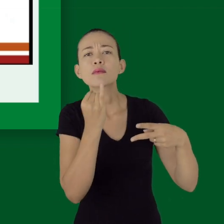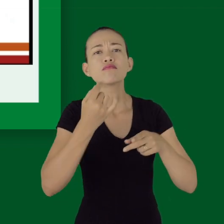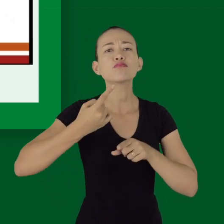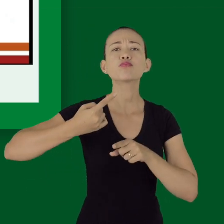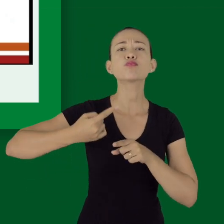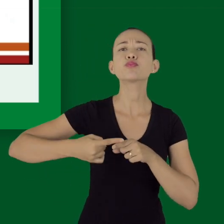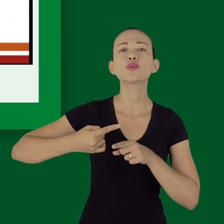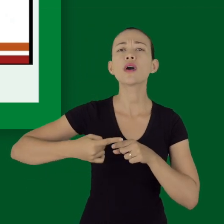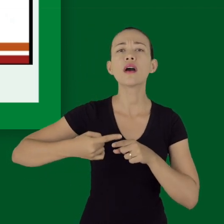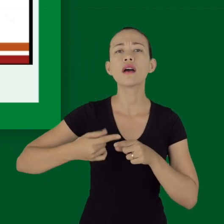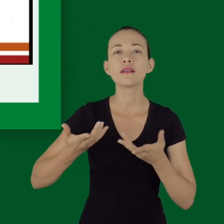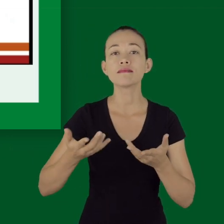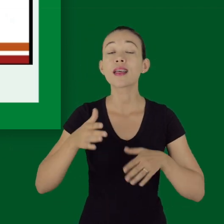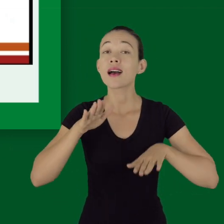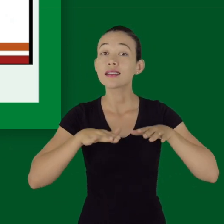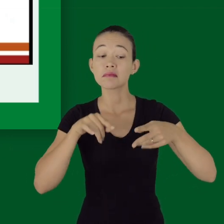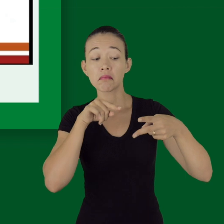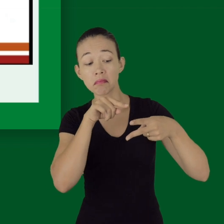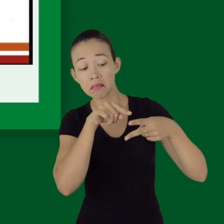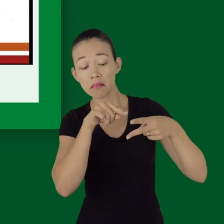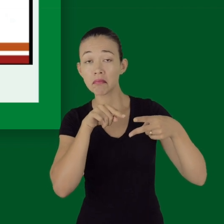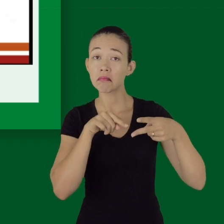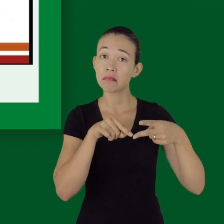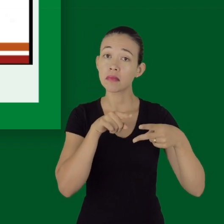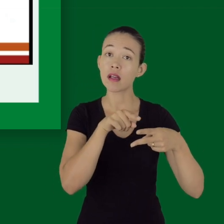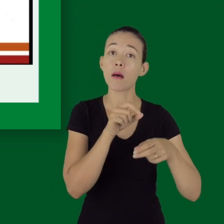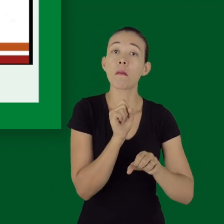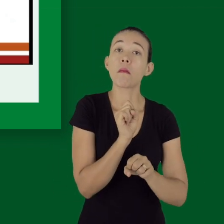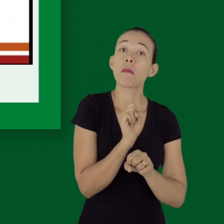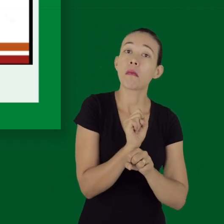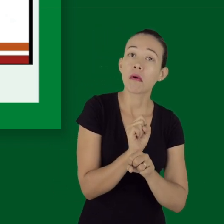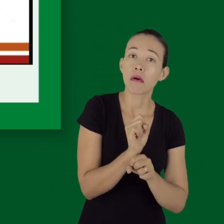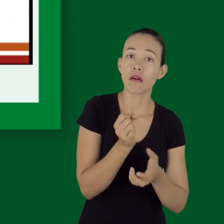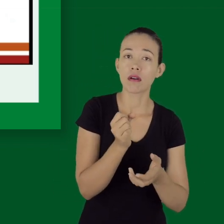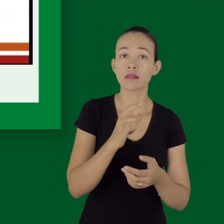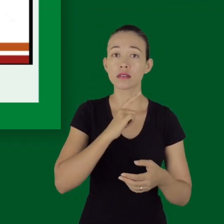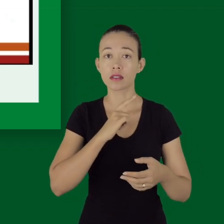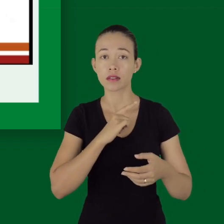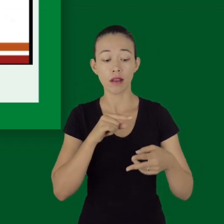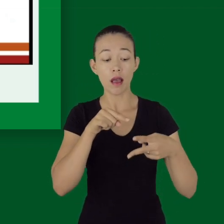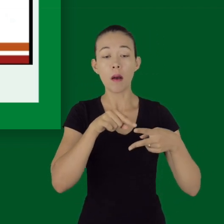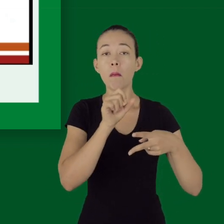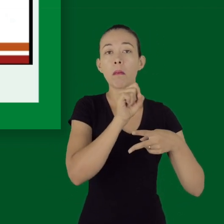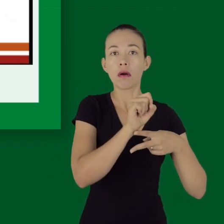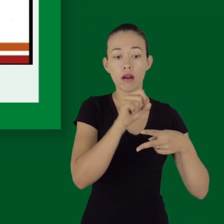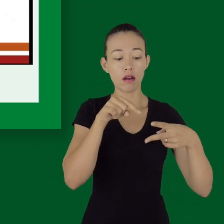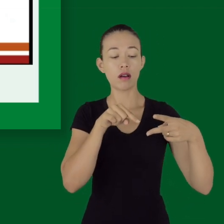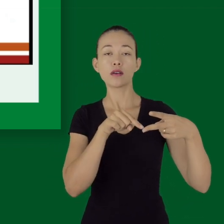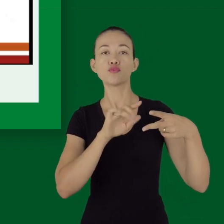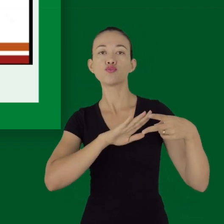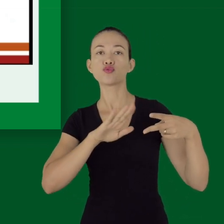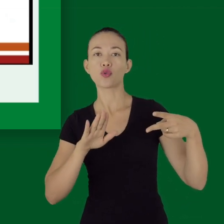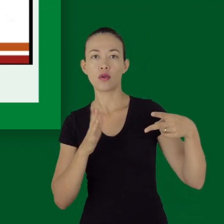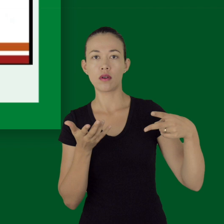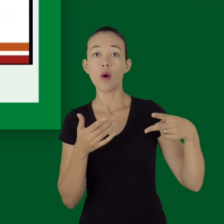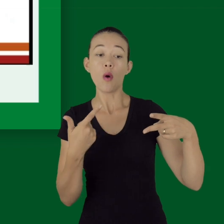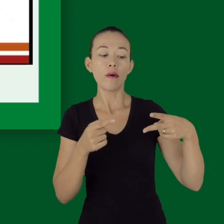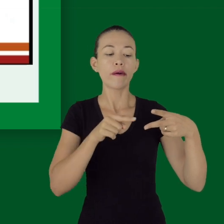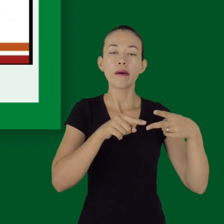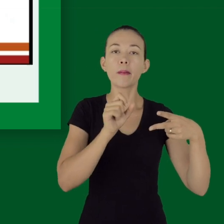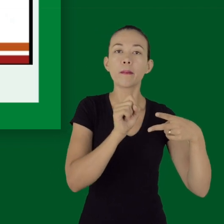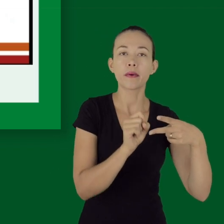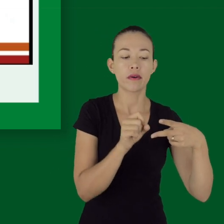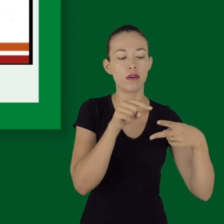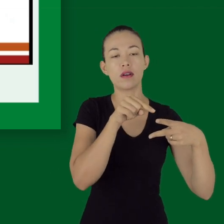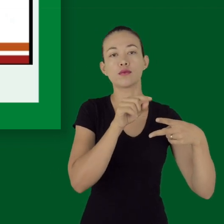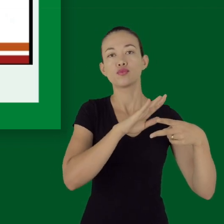tenho a inibição desse sistema simpático. E eu tenho, às vezes, só respostas simpáticas. quando eu tenho uma lesão medular.